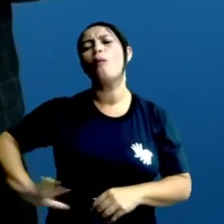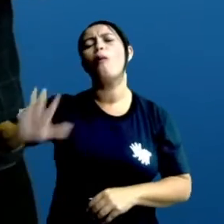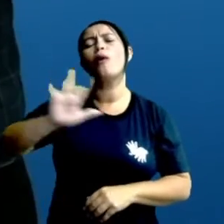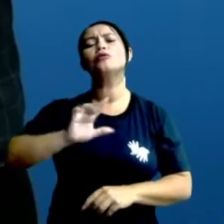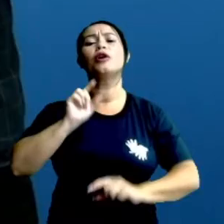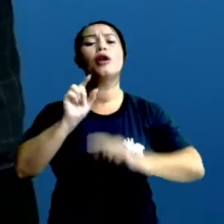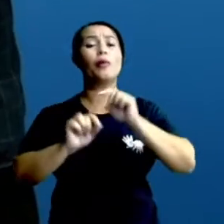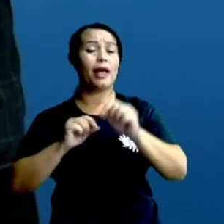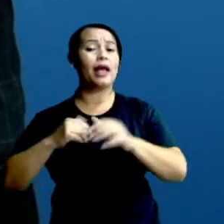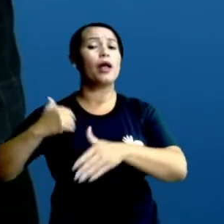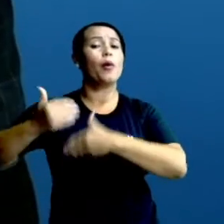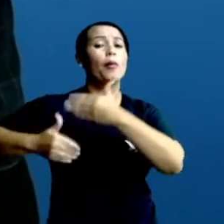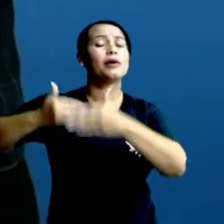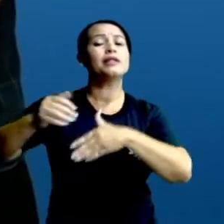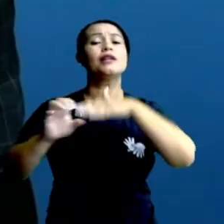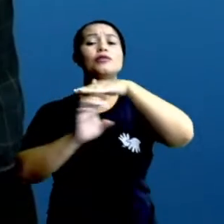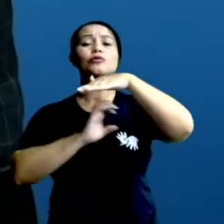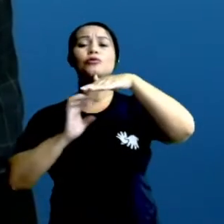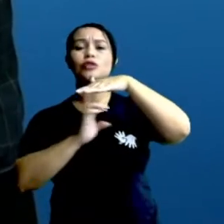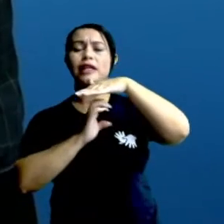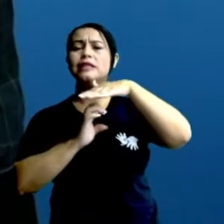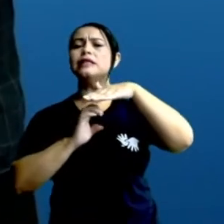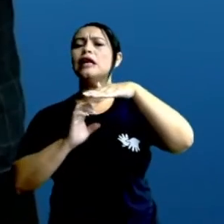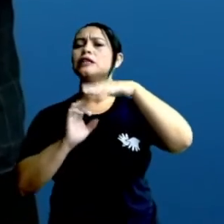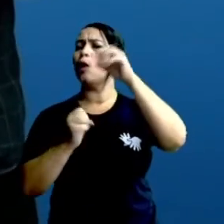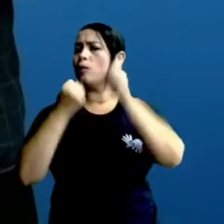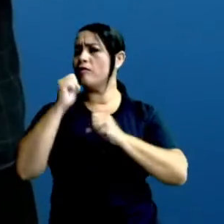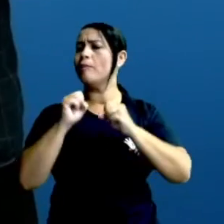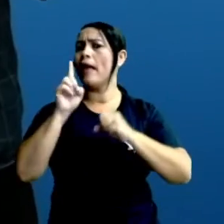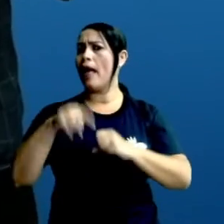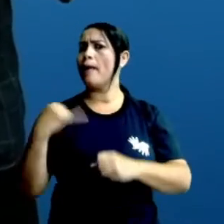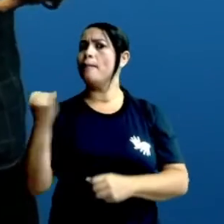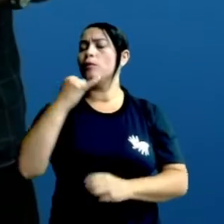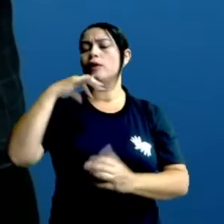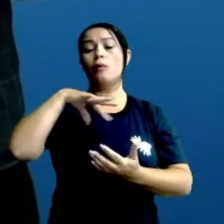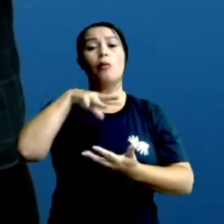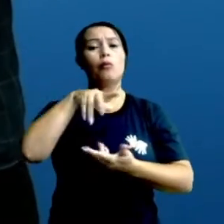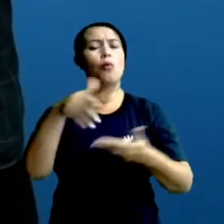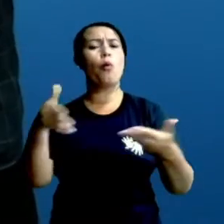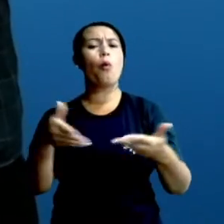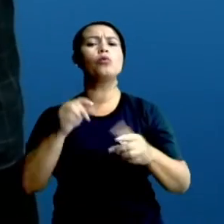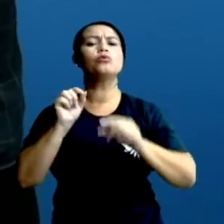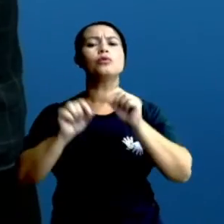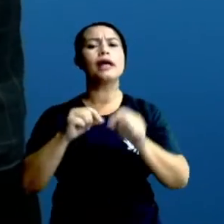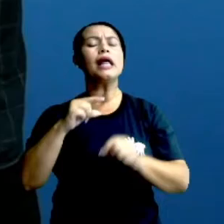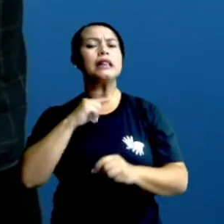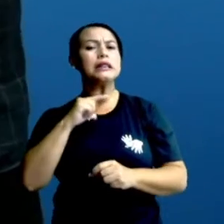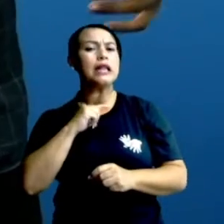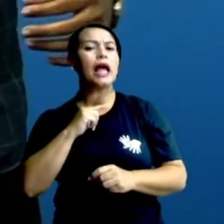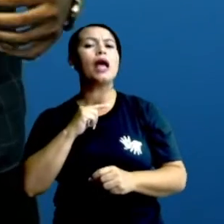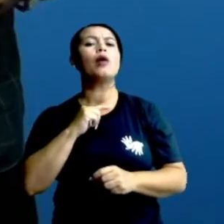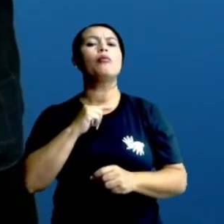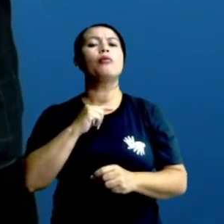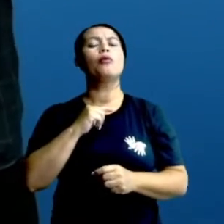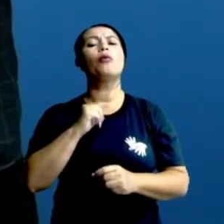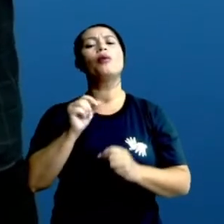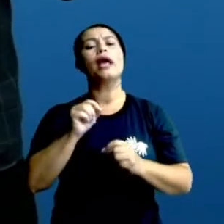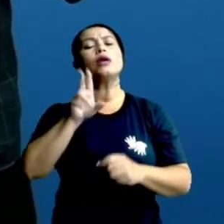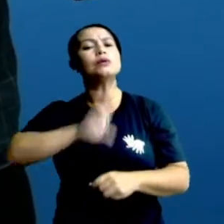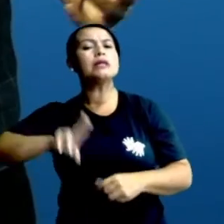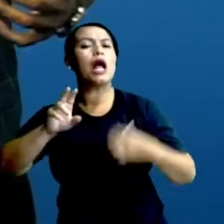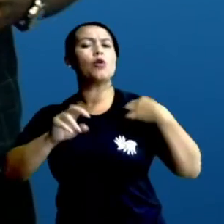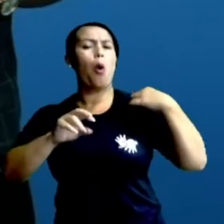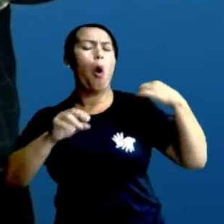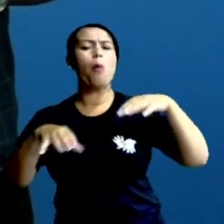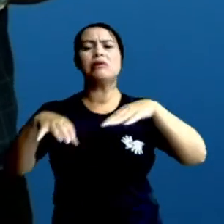sabe o seguinte, que o processo de industrialização ele é de grande importância para o mundo. Hoje, a gente tem praticamente tudo que a gente utiliza, né?